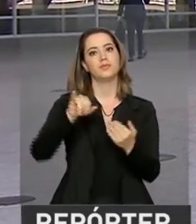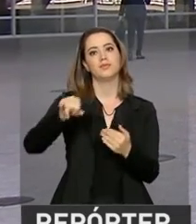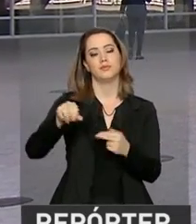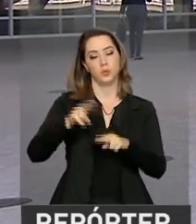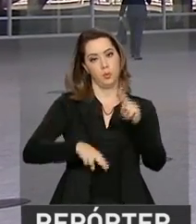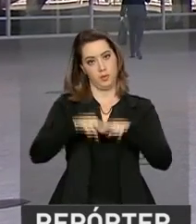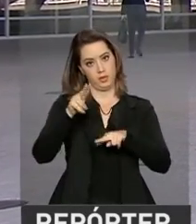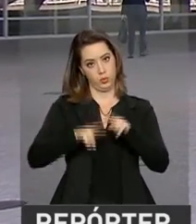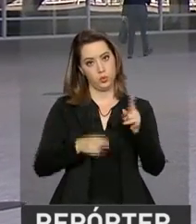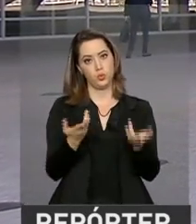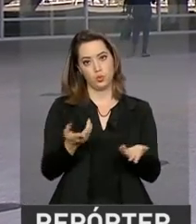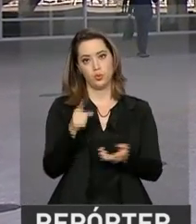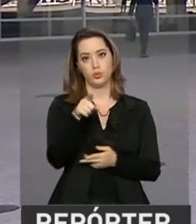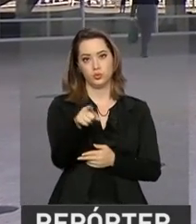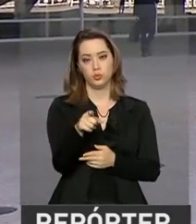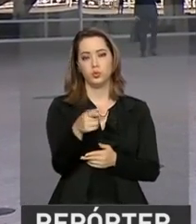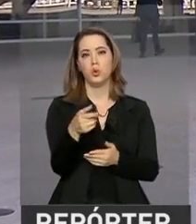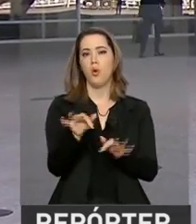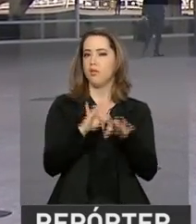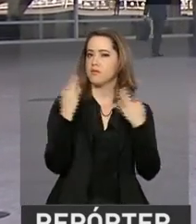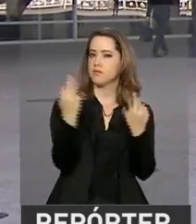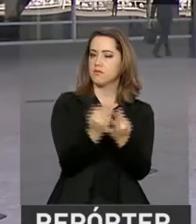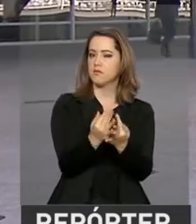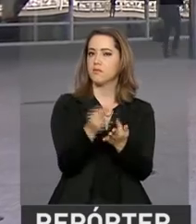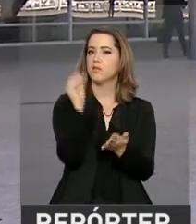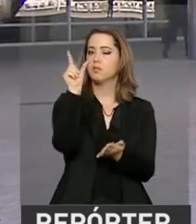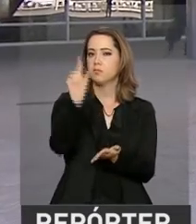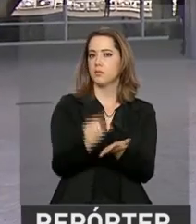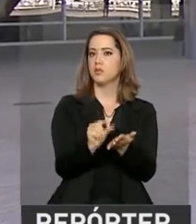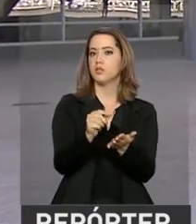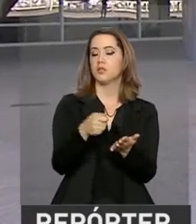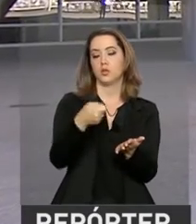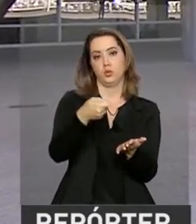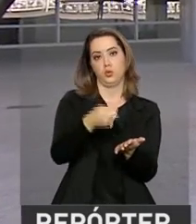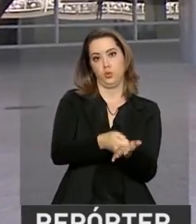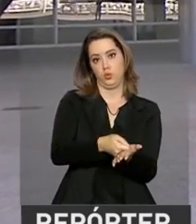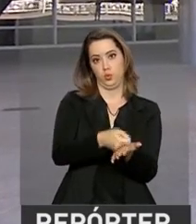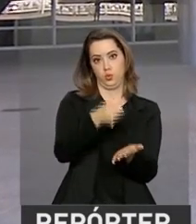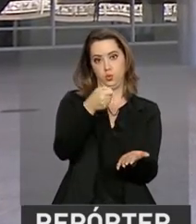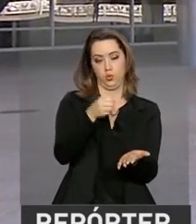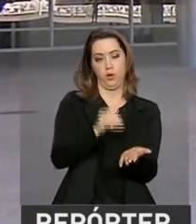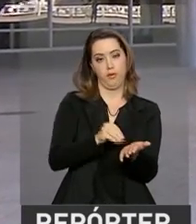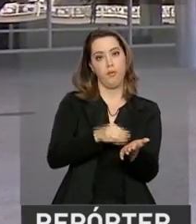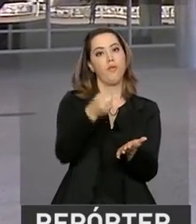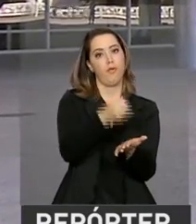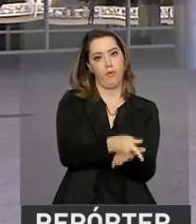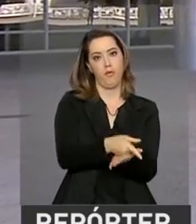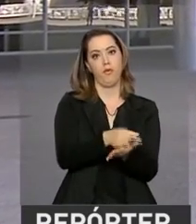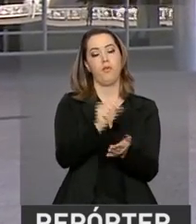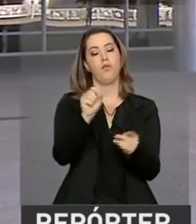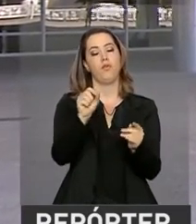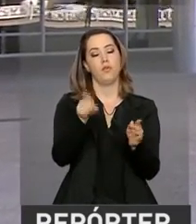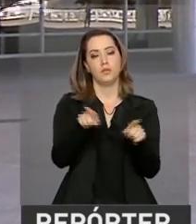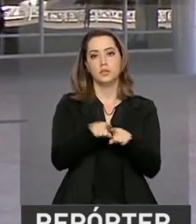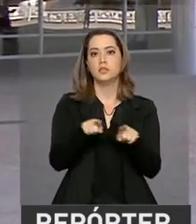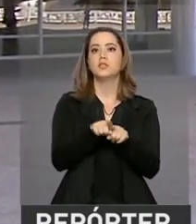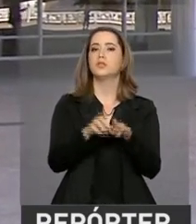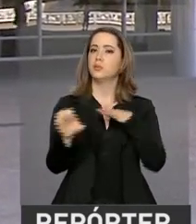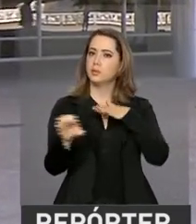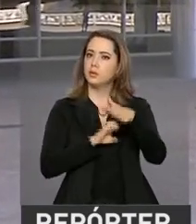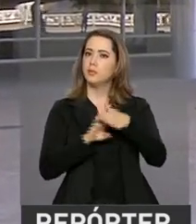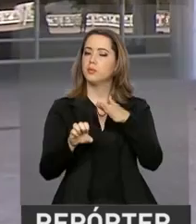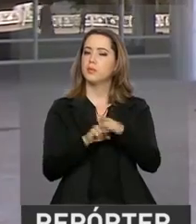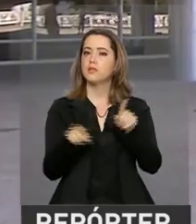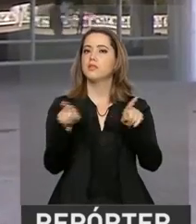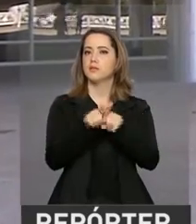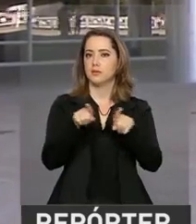de 0,2% no período. Já entre as empresas, no segmento das empresas, essa queda foi de